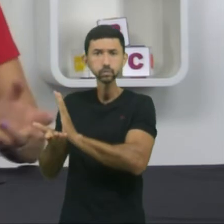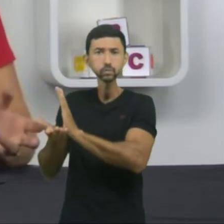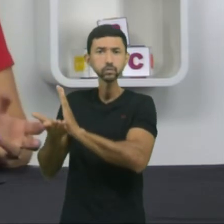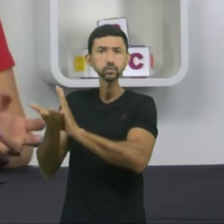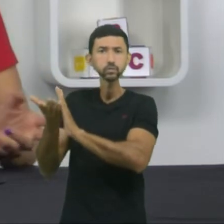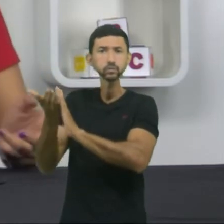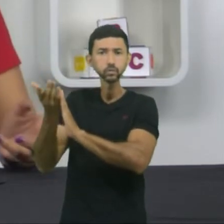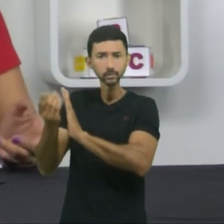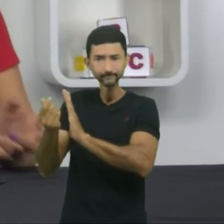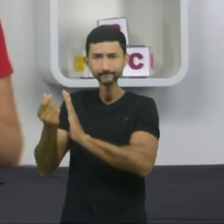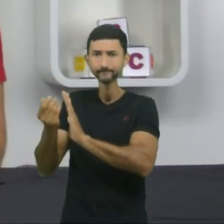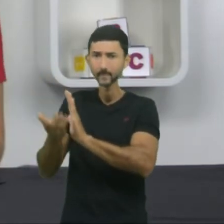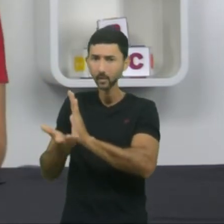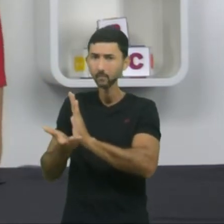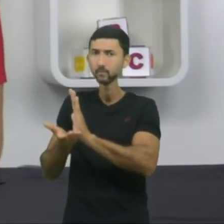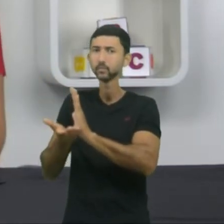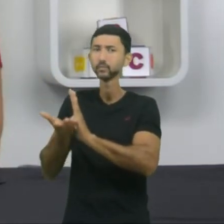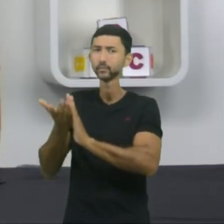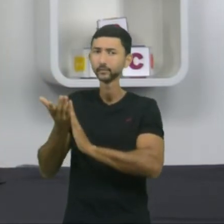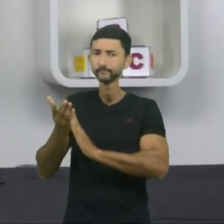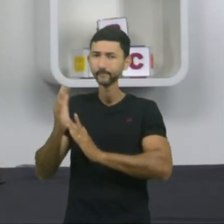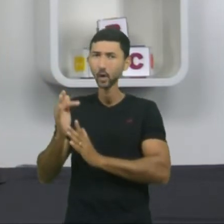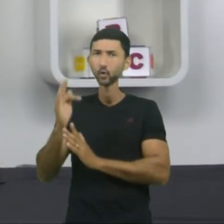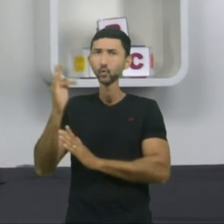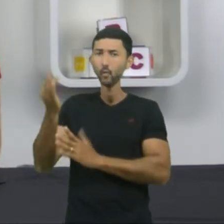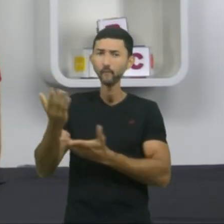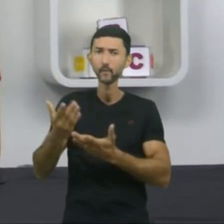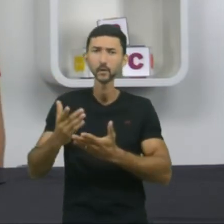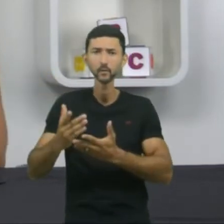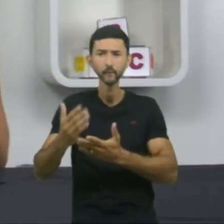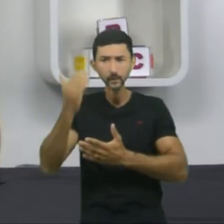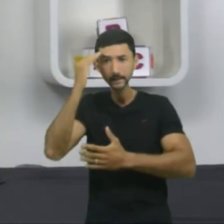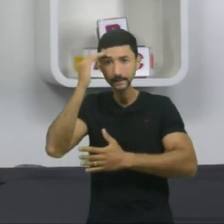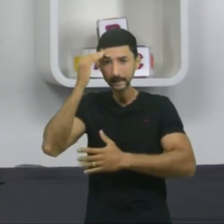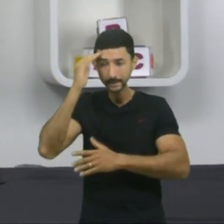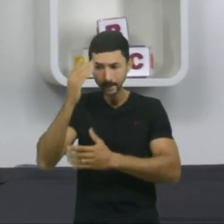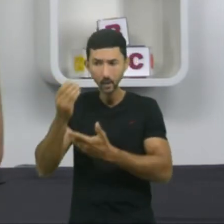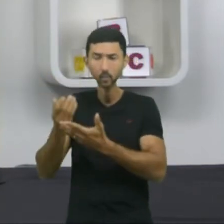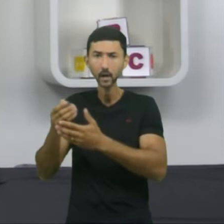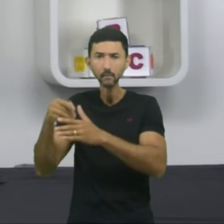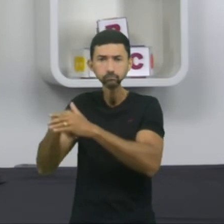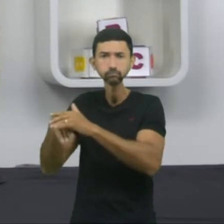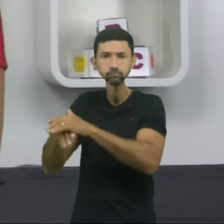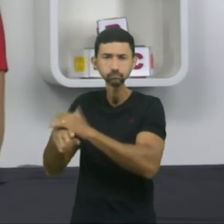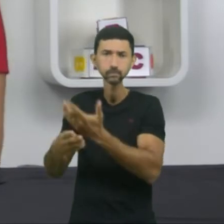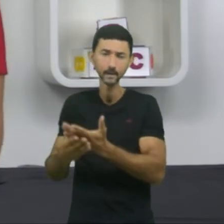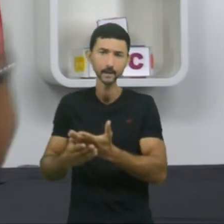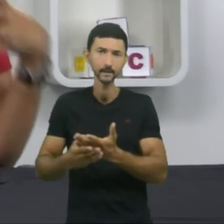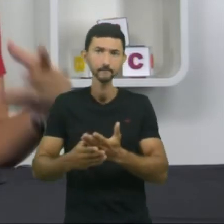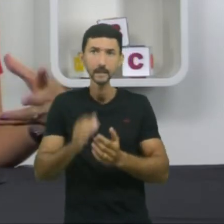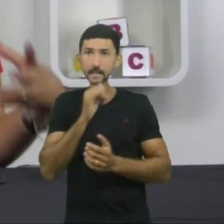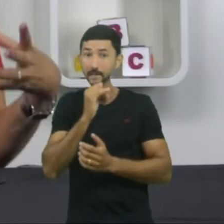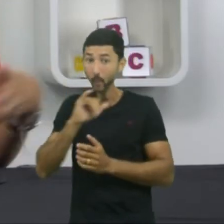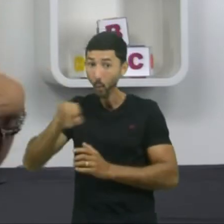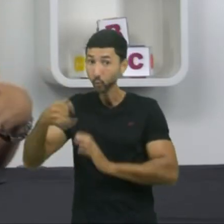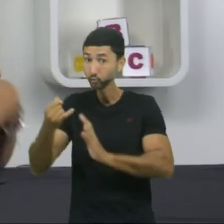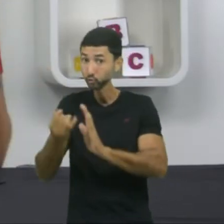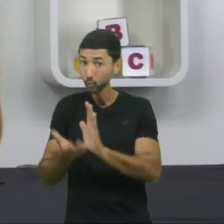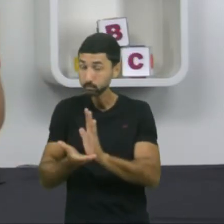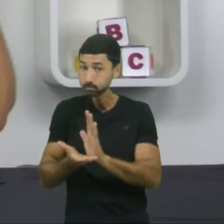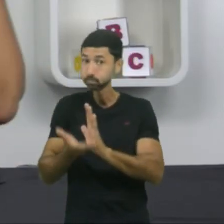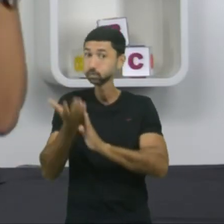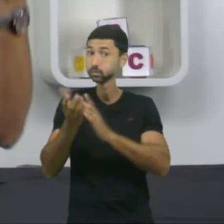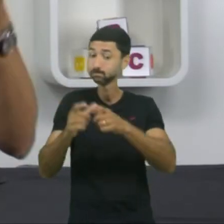rendimento aumenta. Lá no futuro vocês vão entender o que é investimento, porque esse juro ele pode ganhar uma